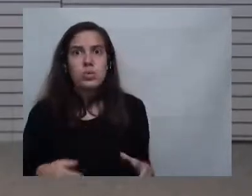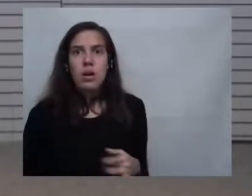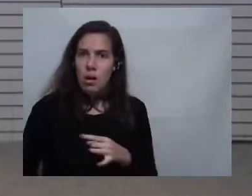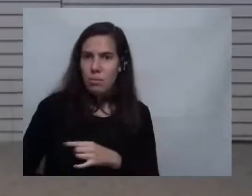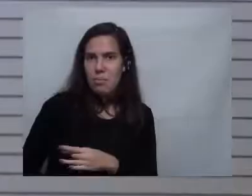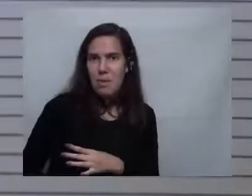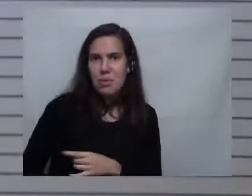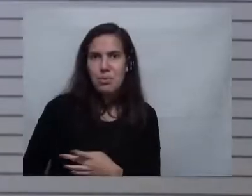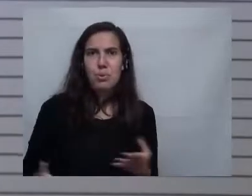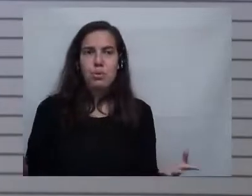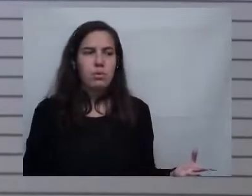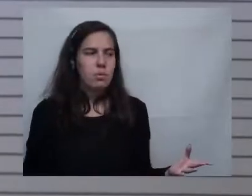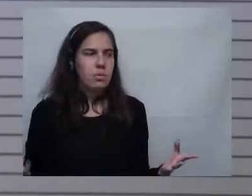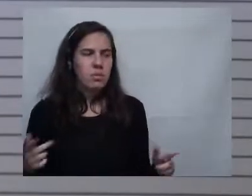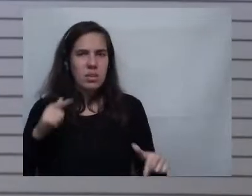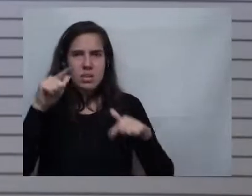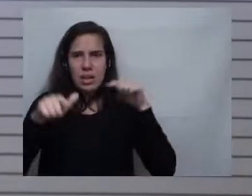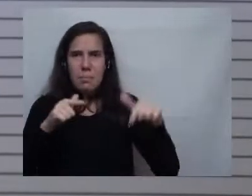acontecer